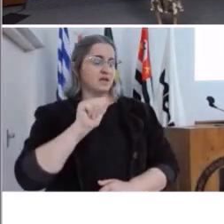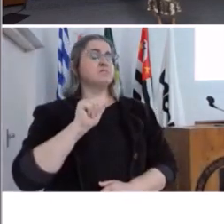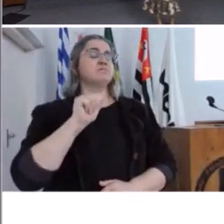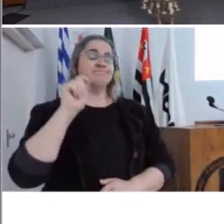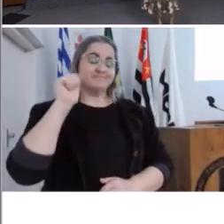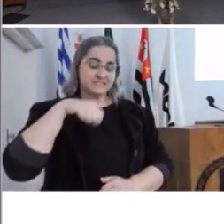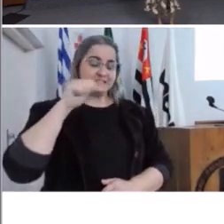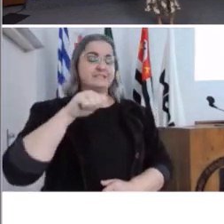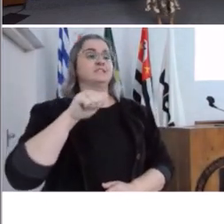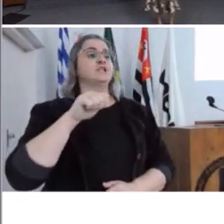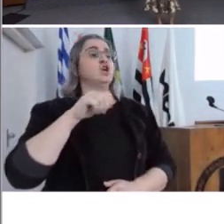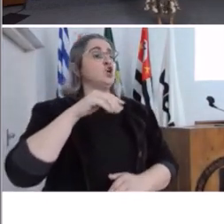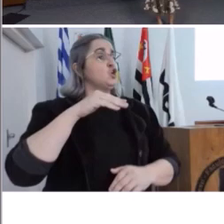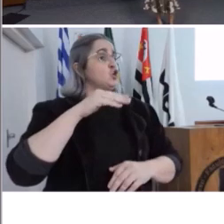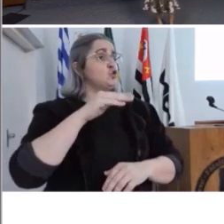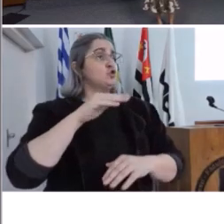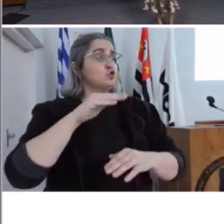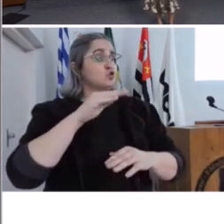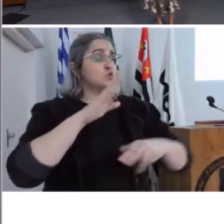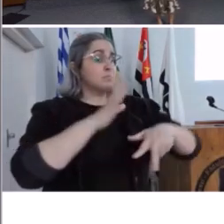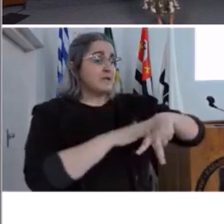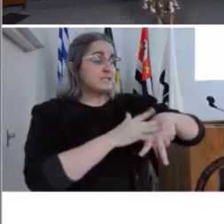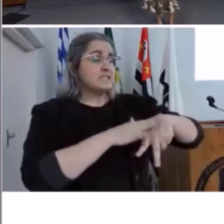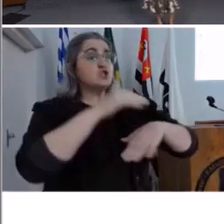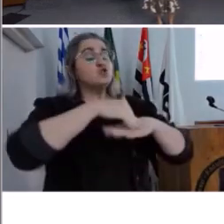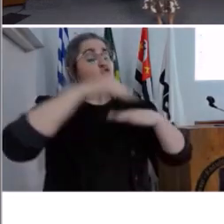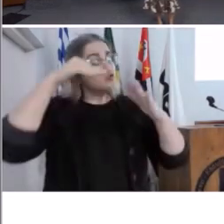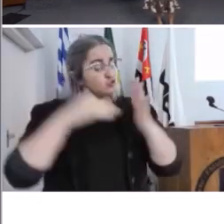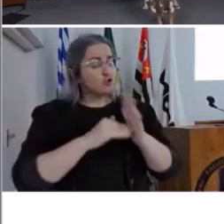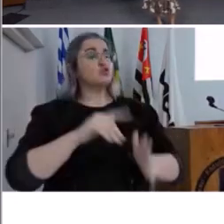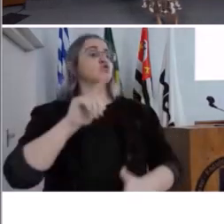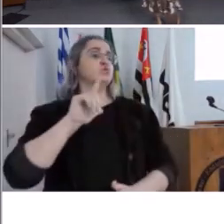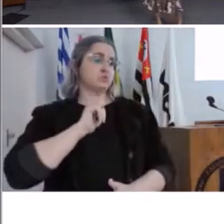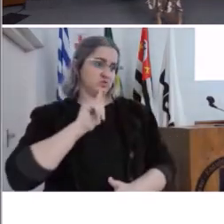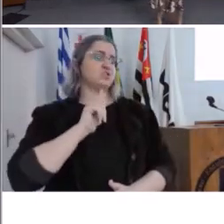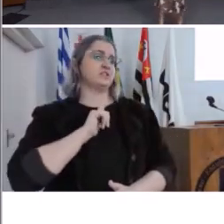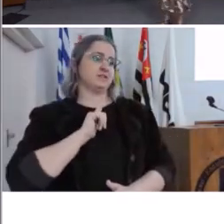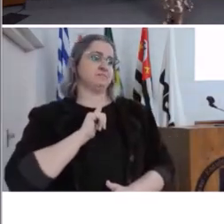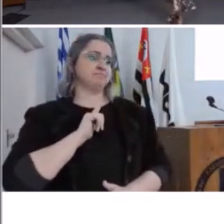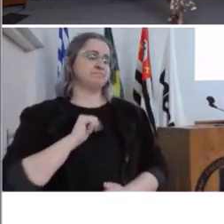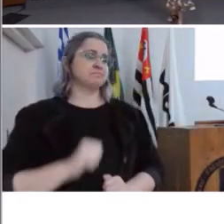pacientes apneucos, né? Eles tinham essa AOSA.